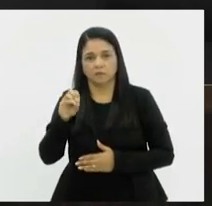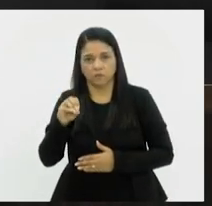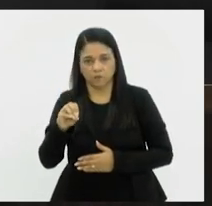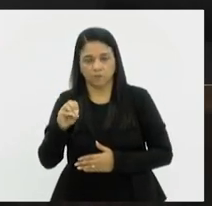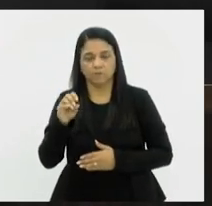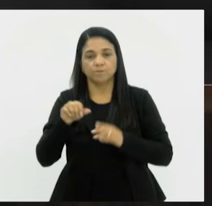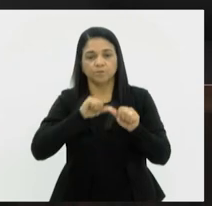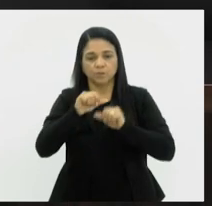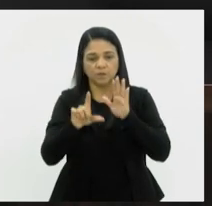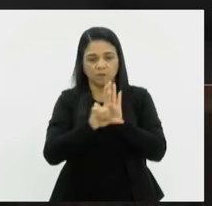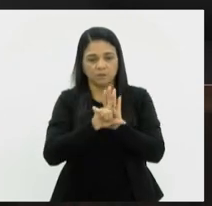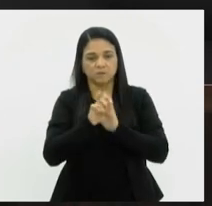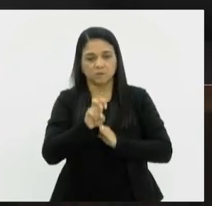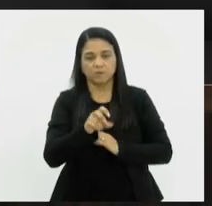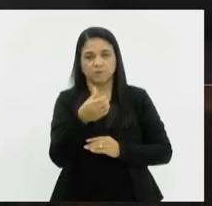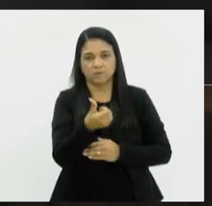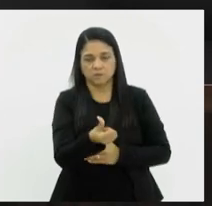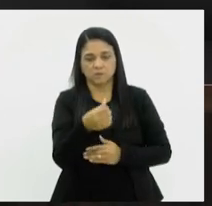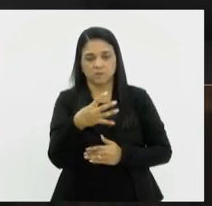que altera a lei número